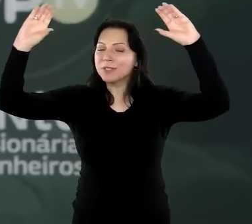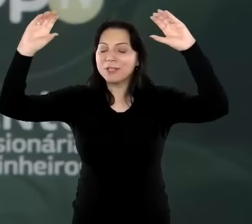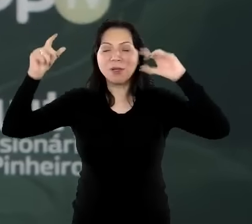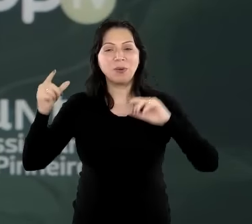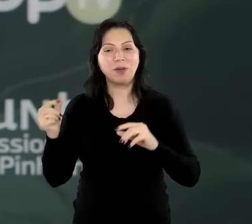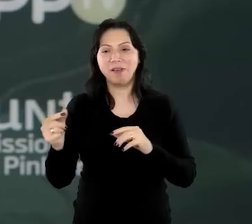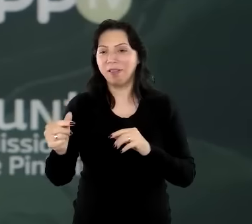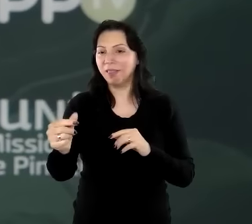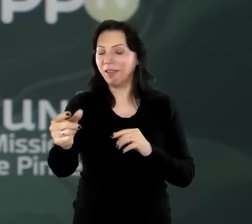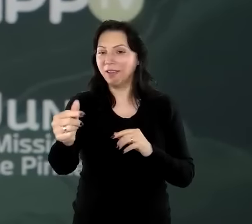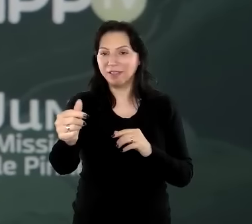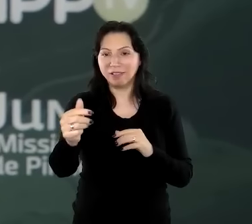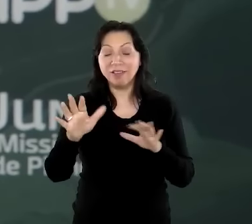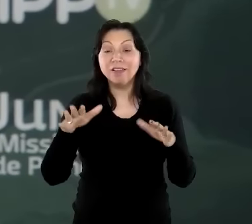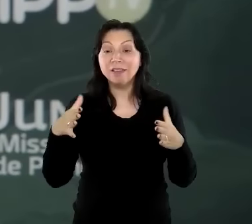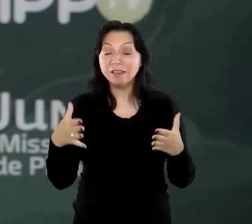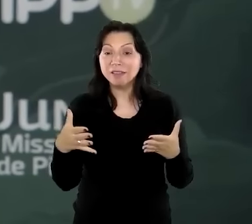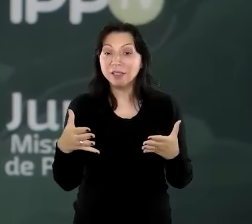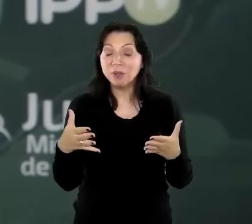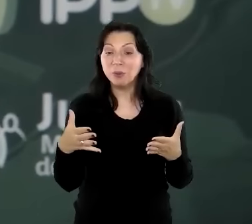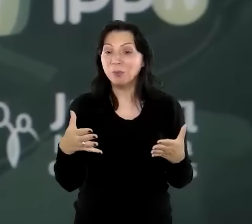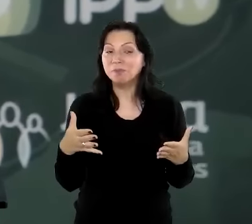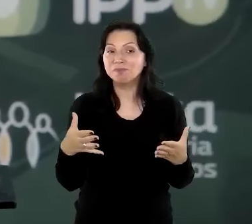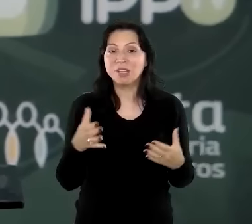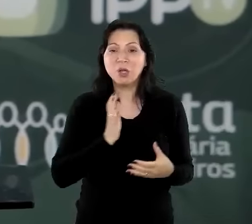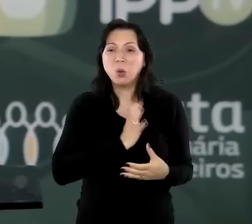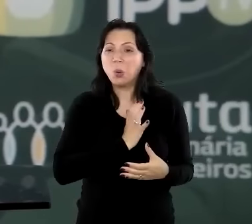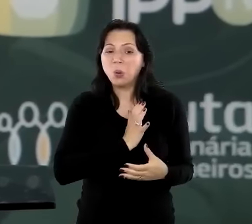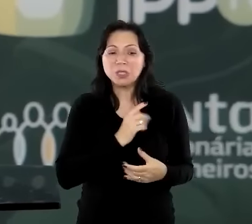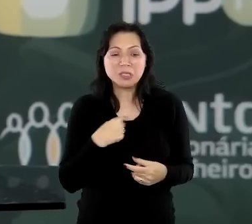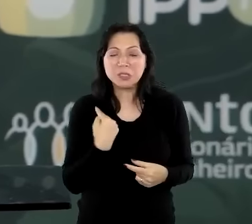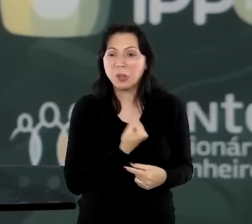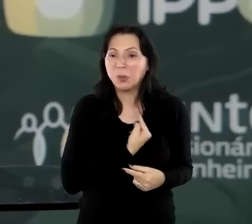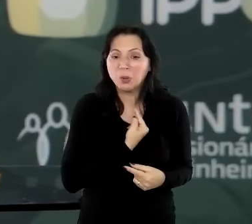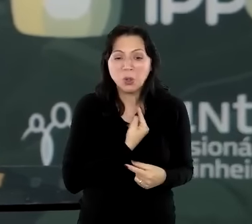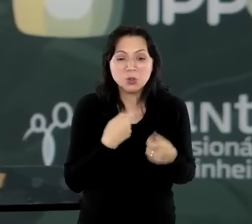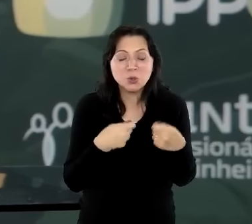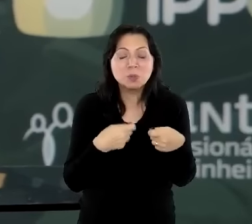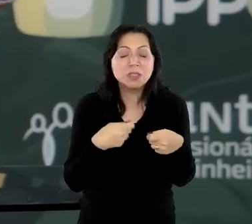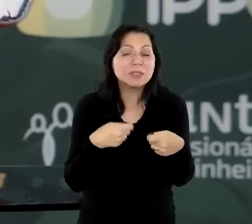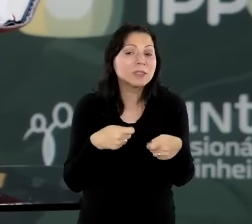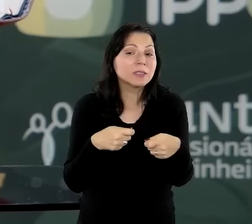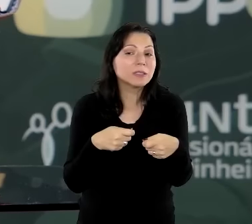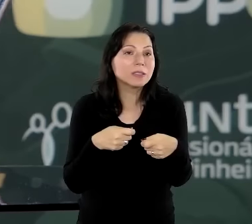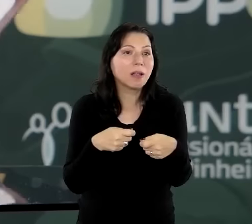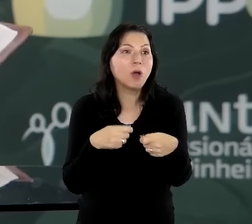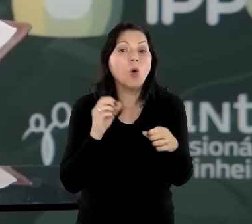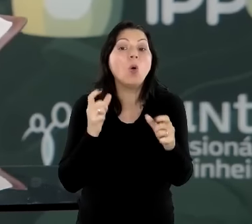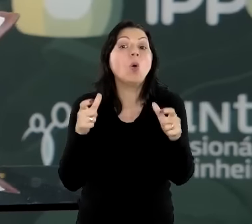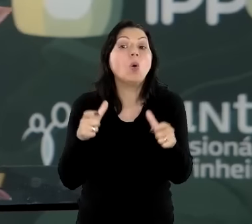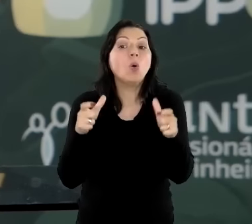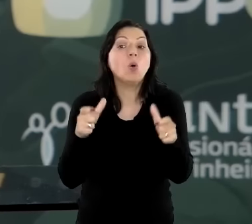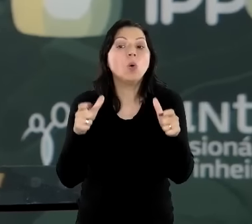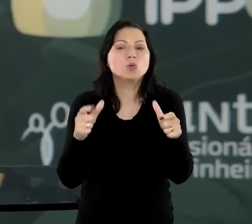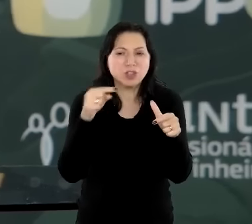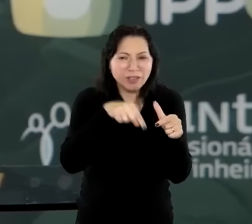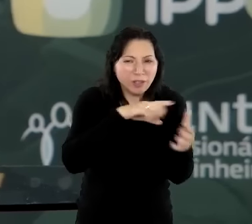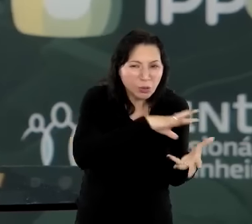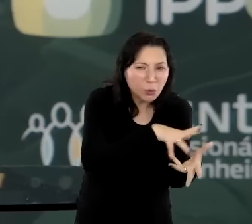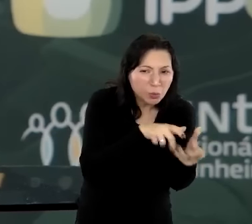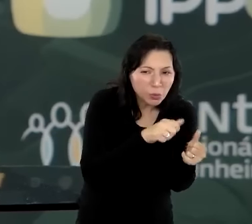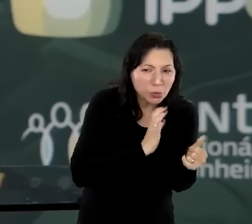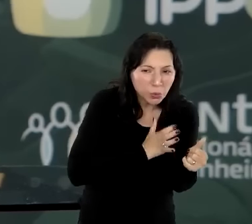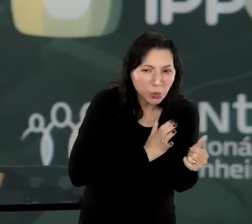então não plante raiz aqui, então não se estabeleça aqui a ponto de você achar que é só isso e é aqui mesmo. Aqui